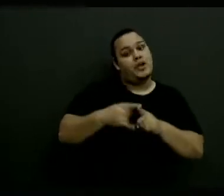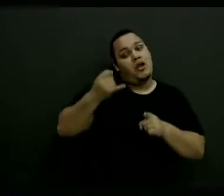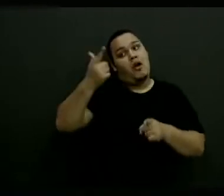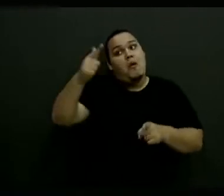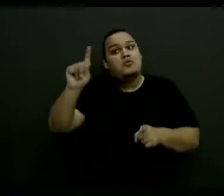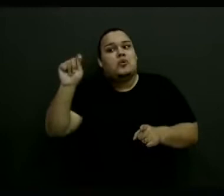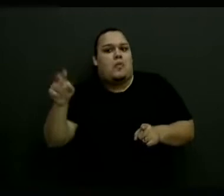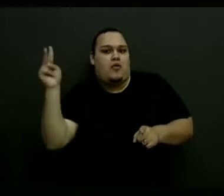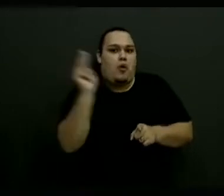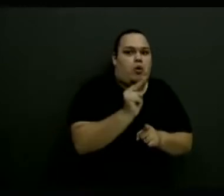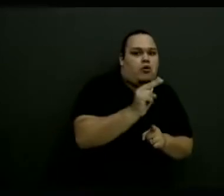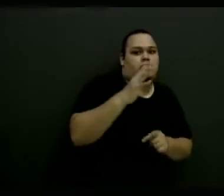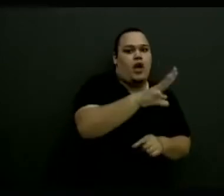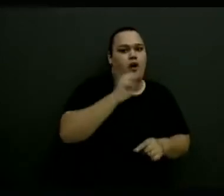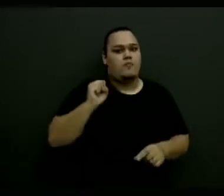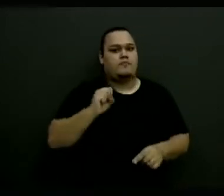fazê-lo.